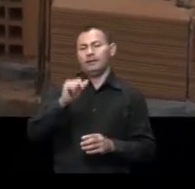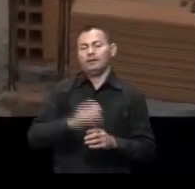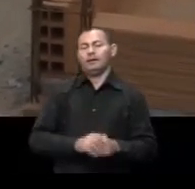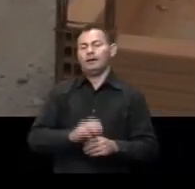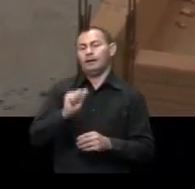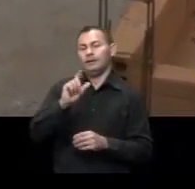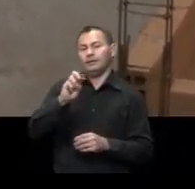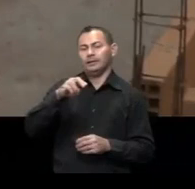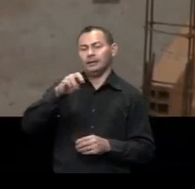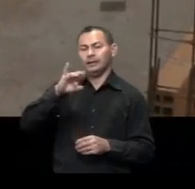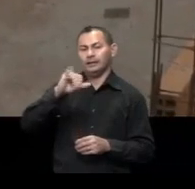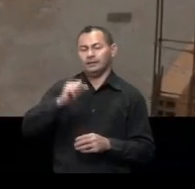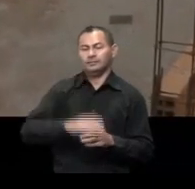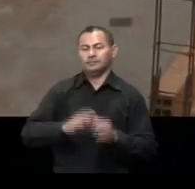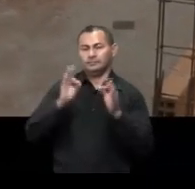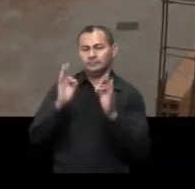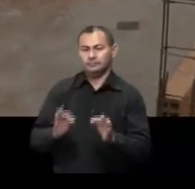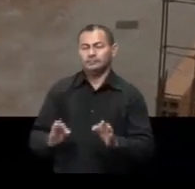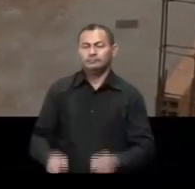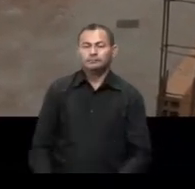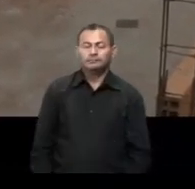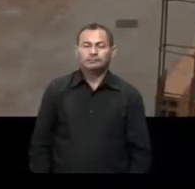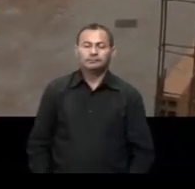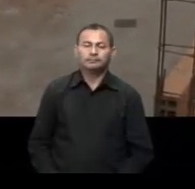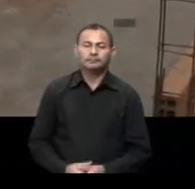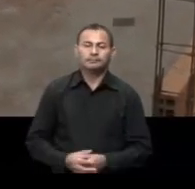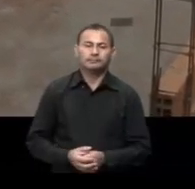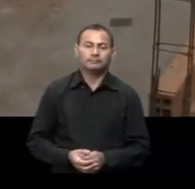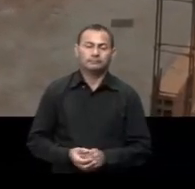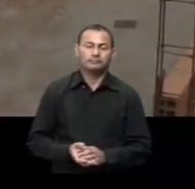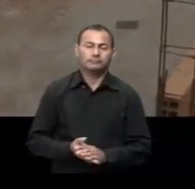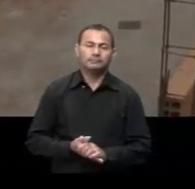da alvenaria, tá?